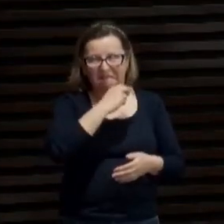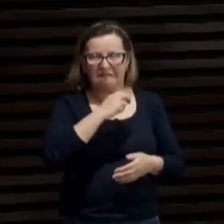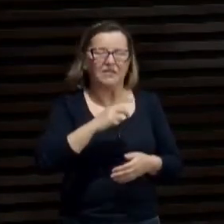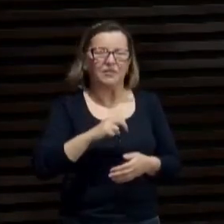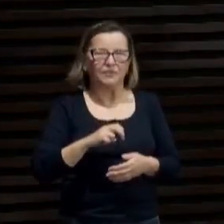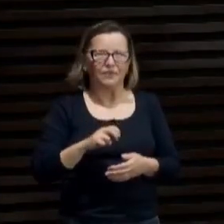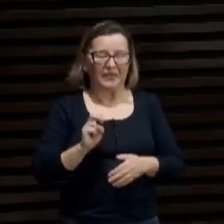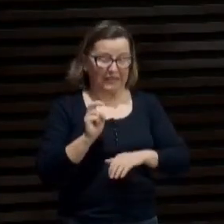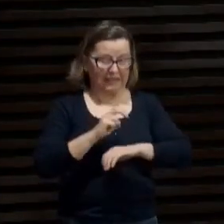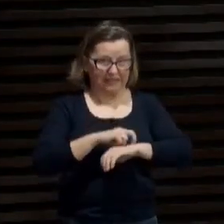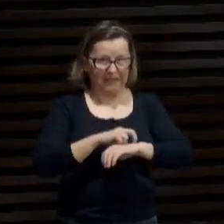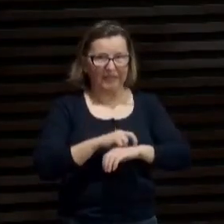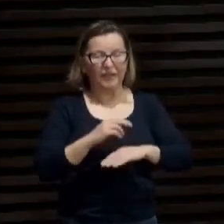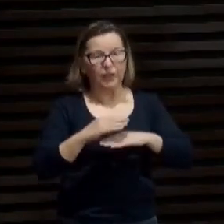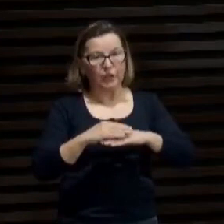Não obstante,